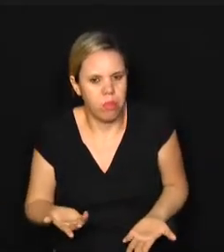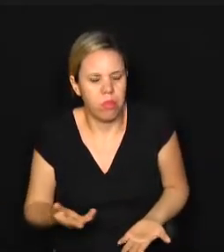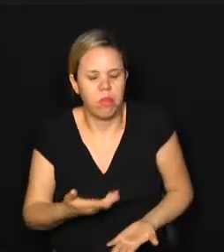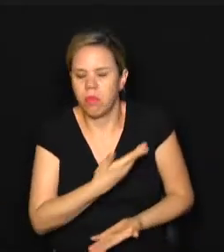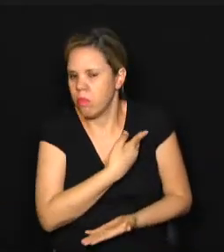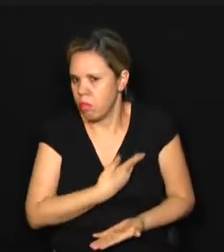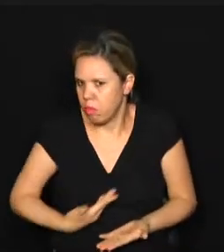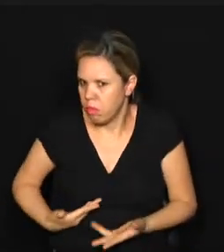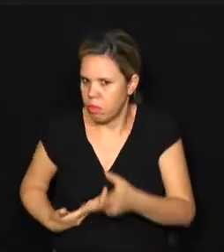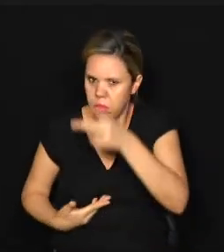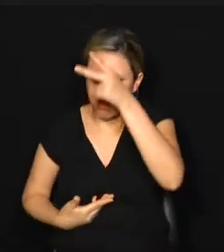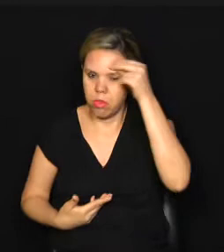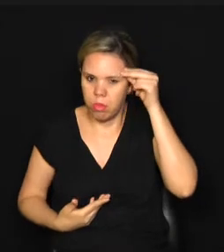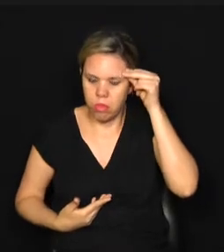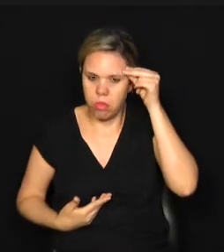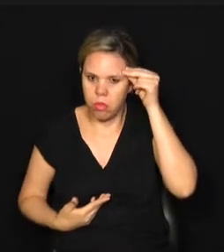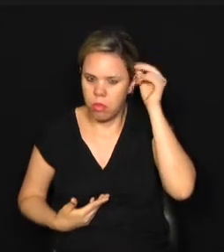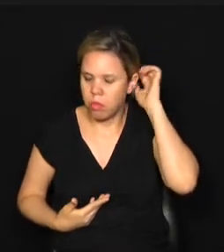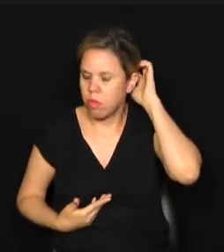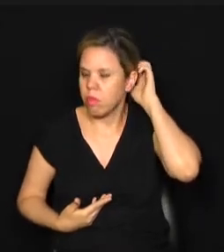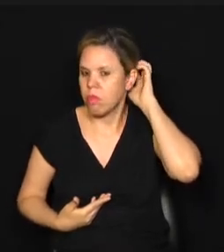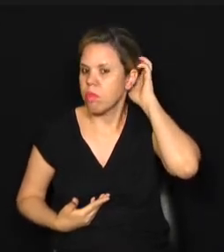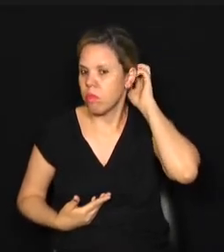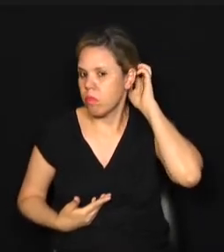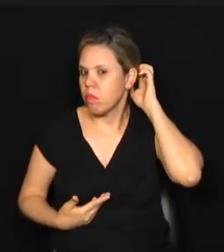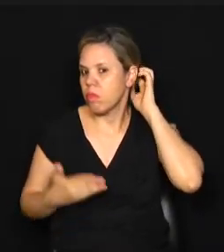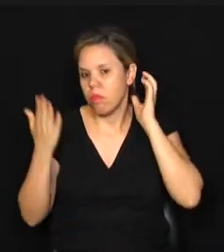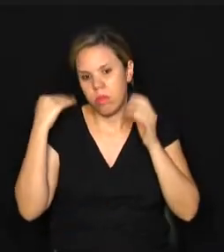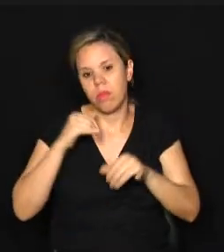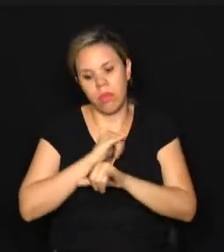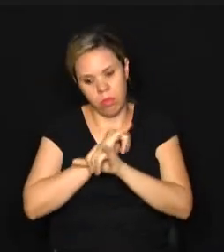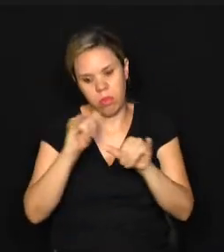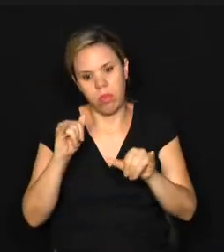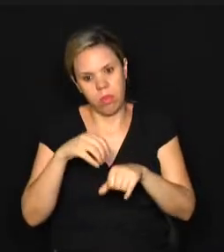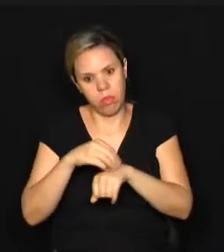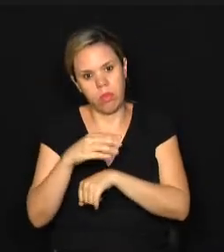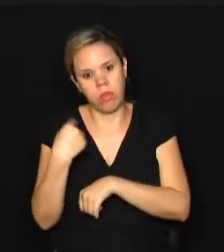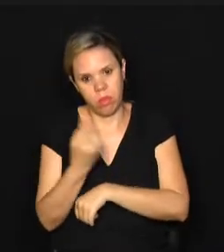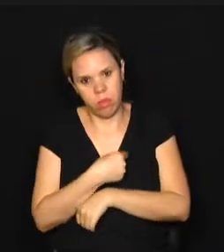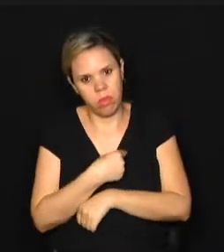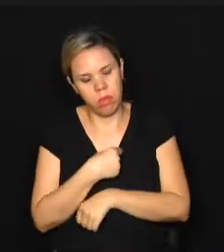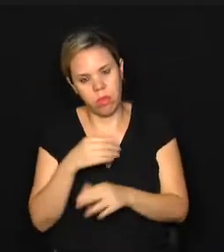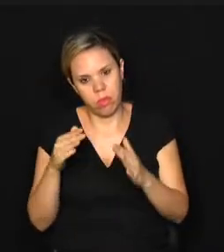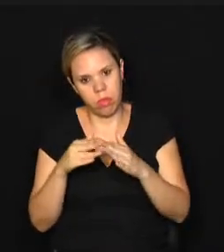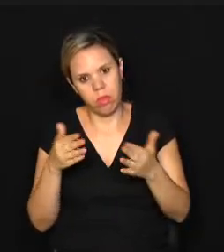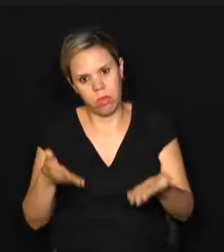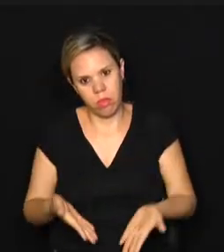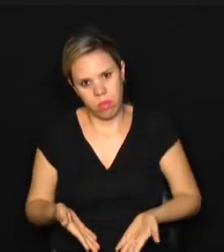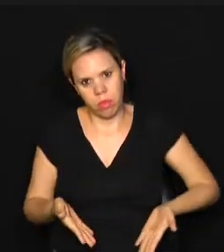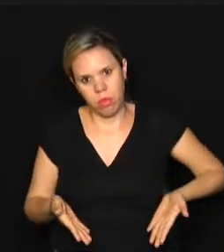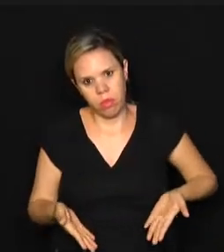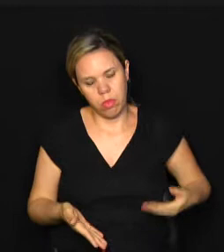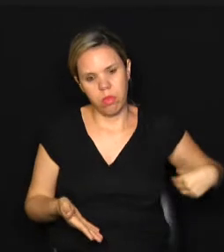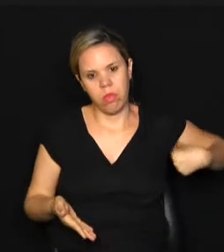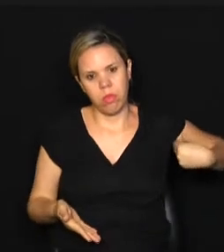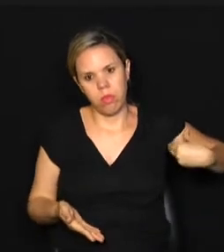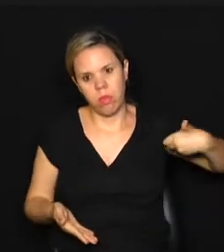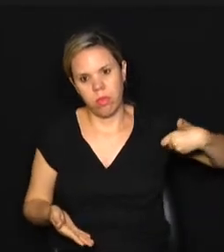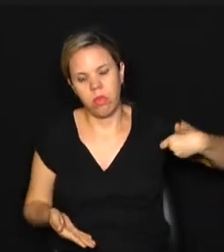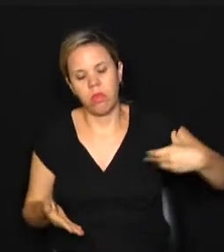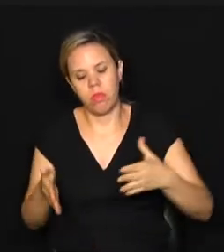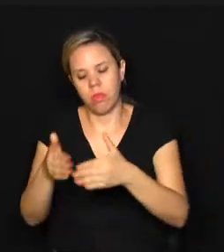público, prefeitura, teria que dar uma noção para nós, né? Então fica aqui o nosso